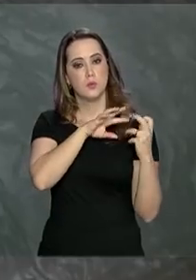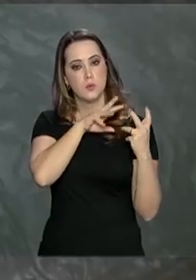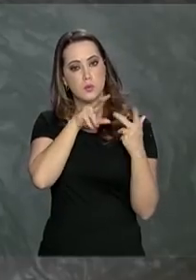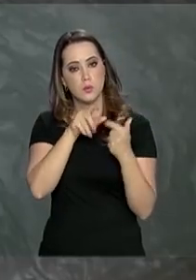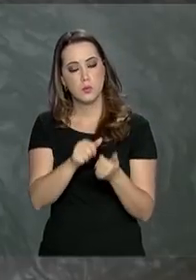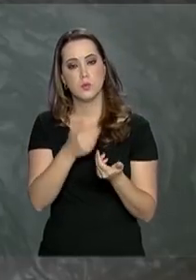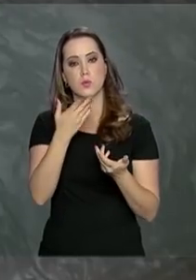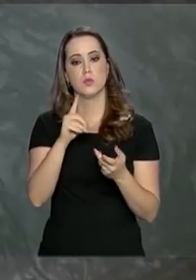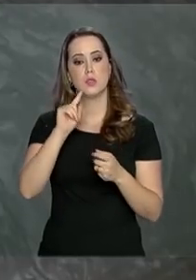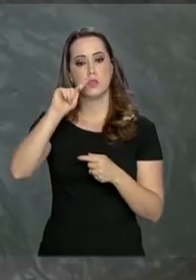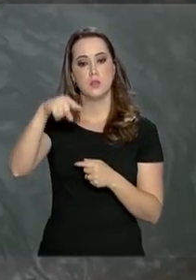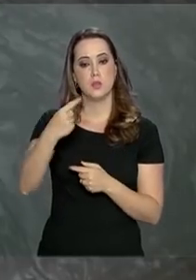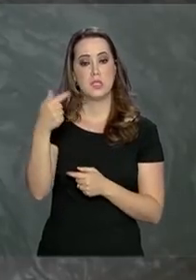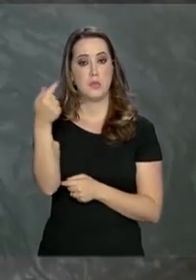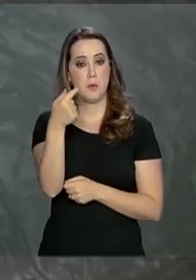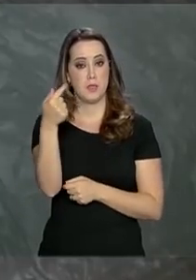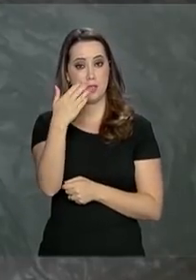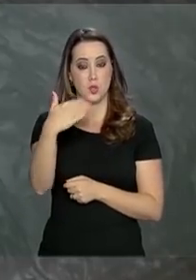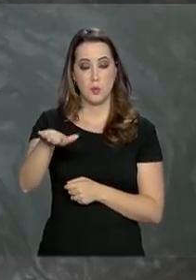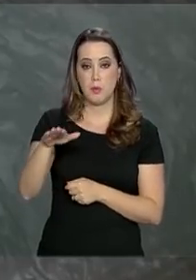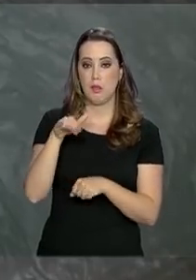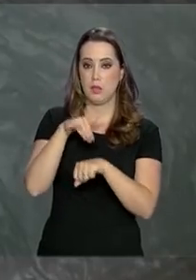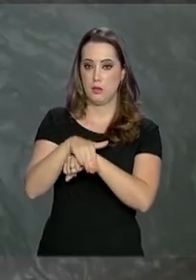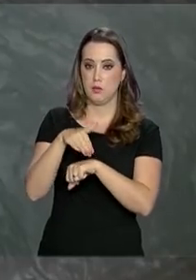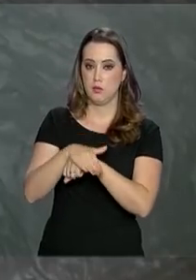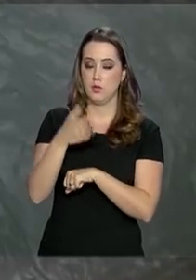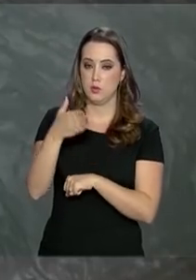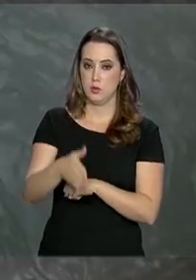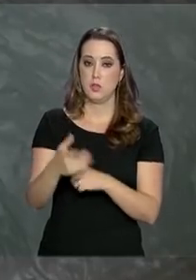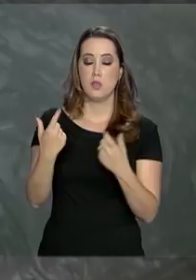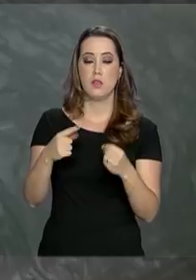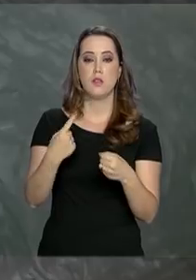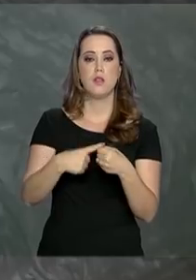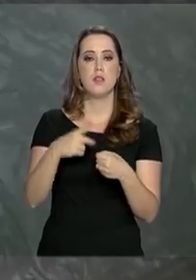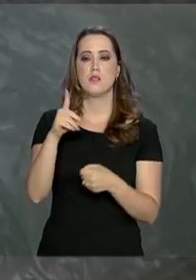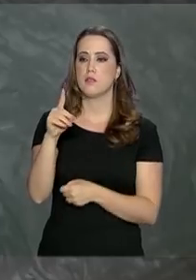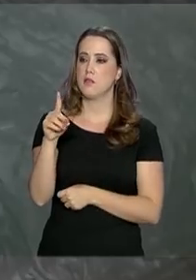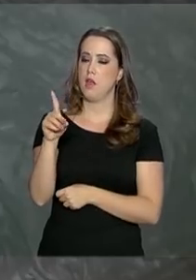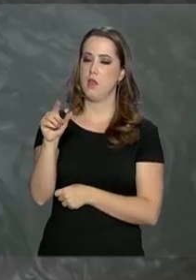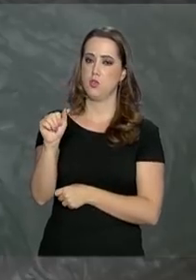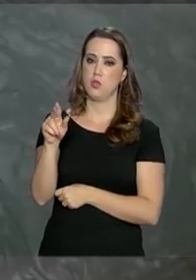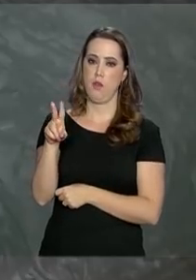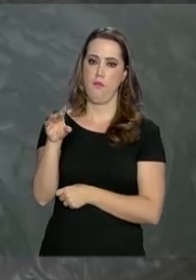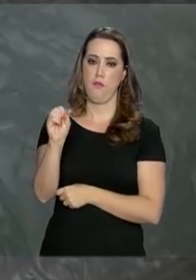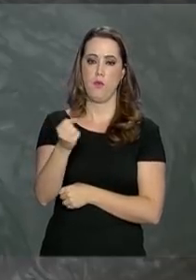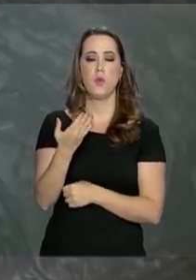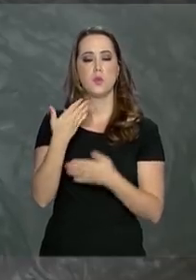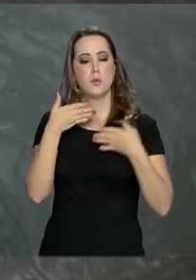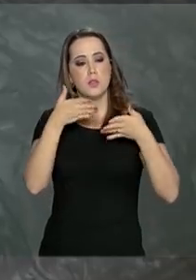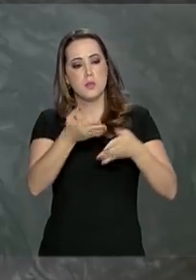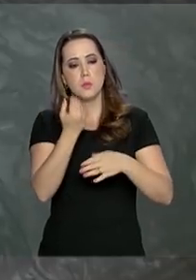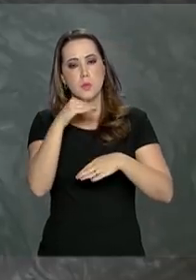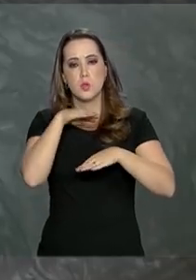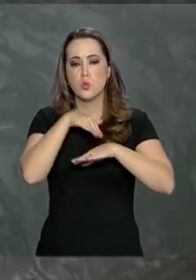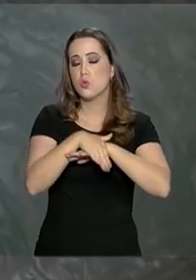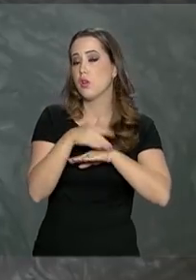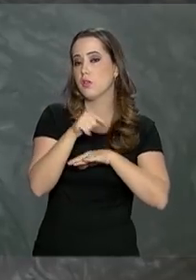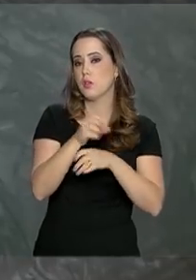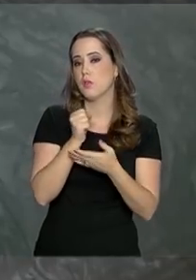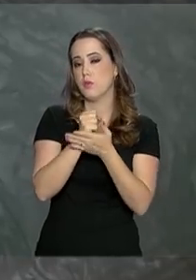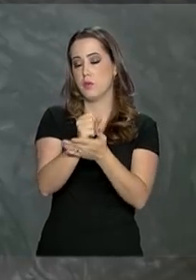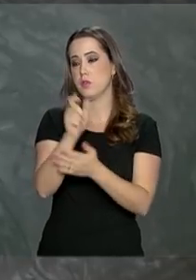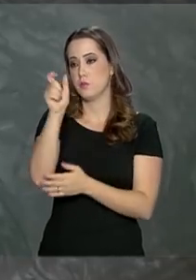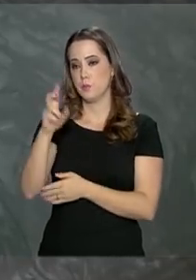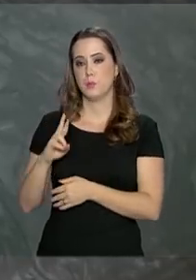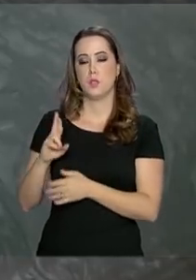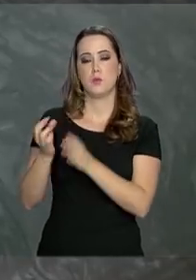Mundial. Logo mais às 7h30 da noite aqui de Davos, ele participa então de um jantar oferecido pelo fundador do Fórum